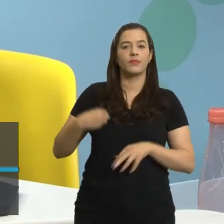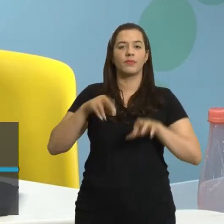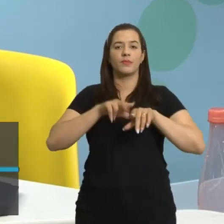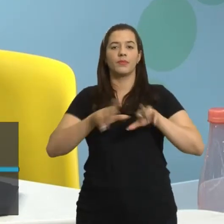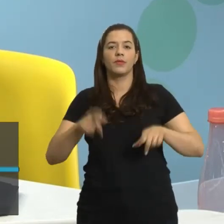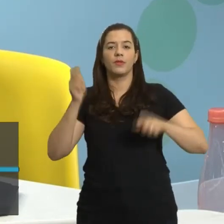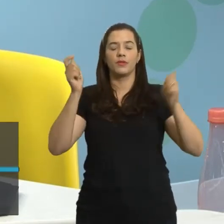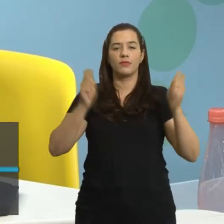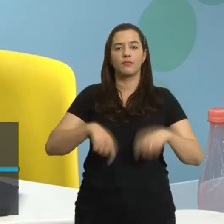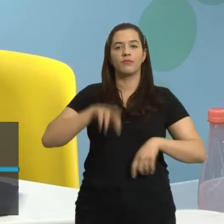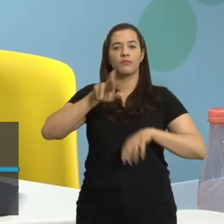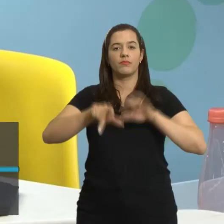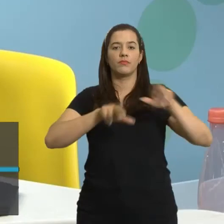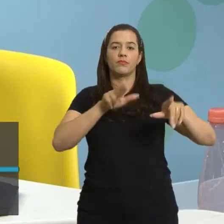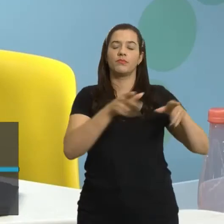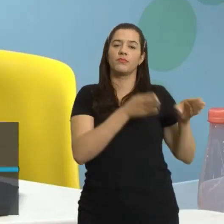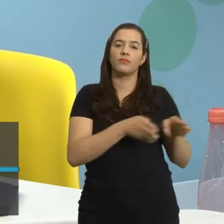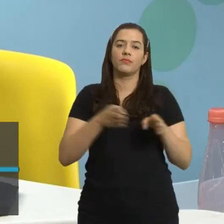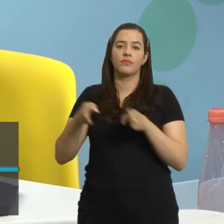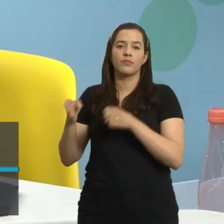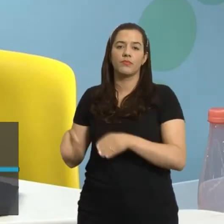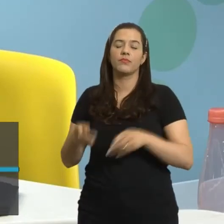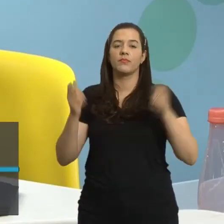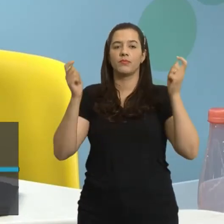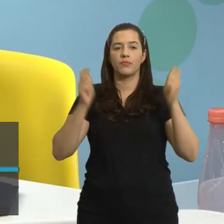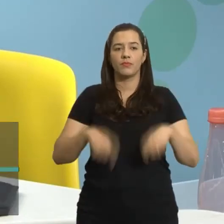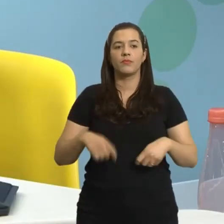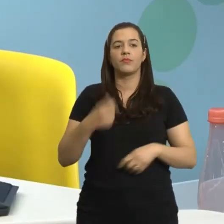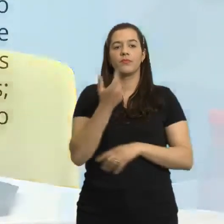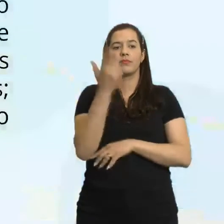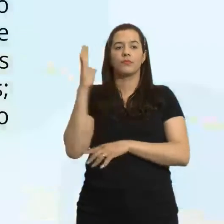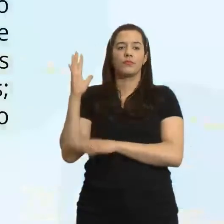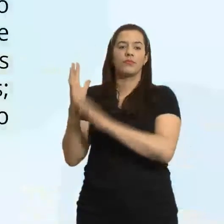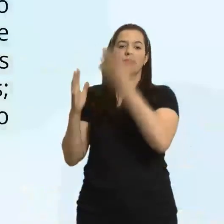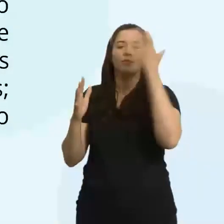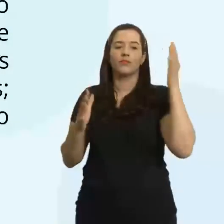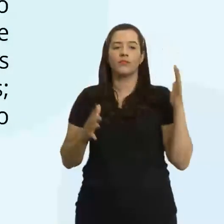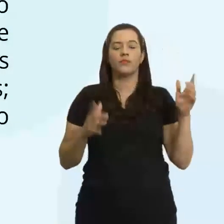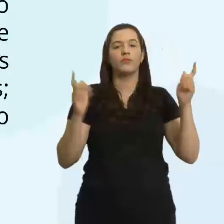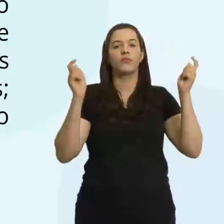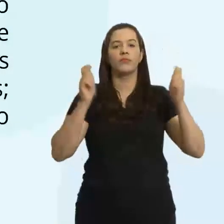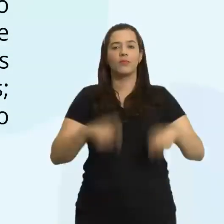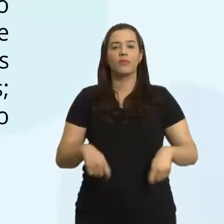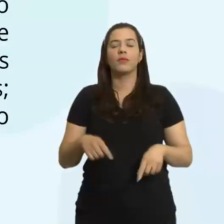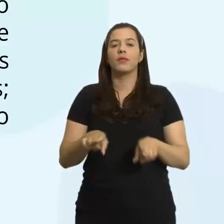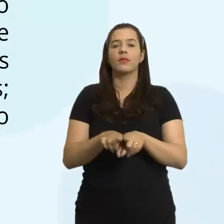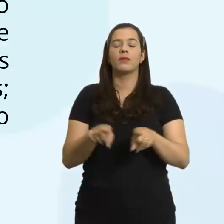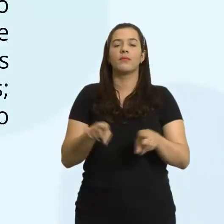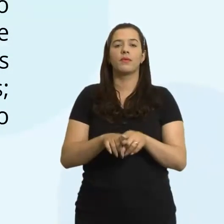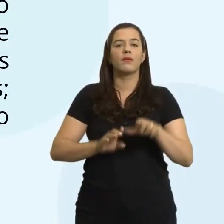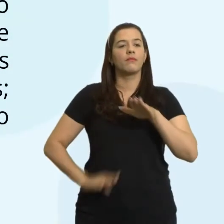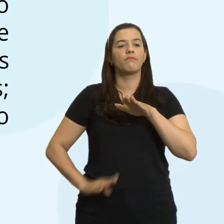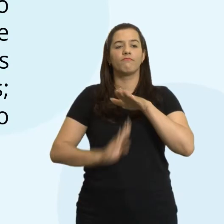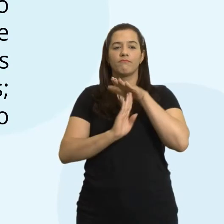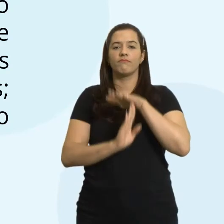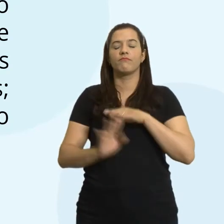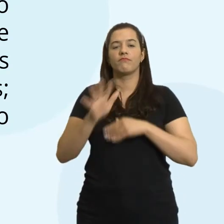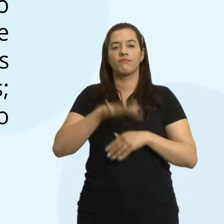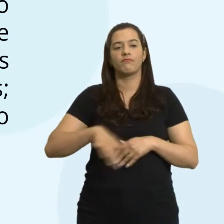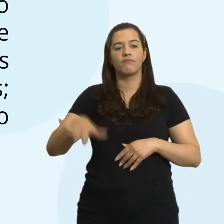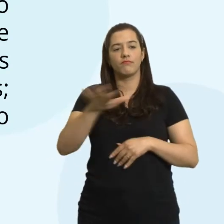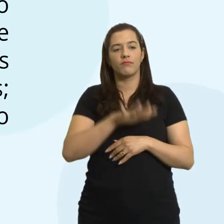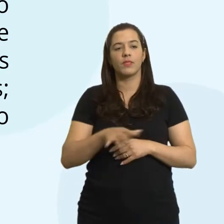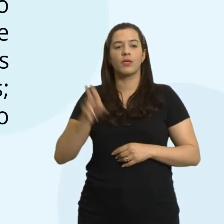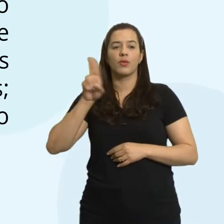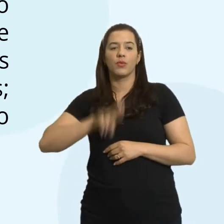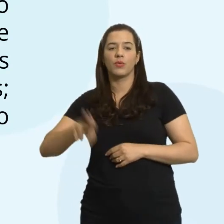diferentes níveis de organização, bem como as condições ambientais favoráveis e os fatores limitantes a elas, com ou sem o